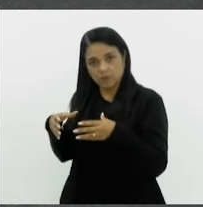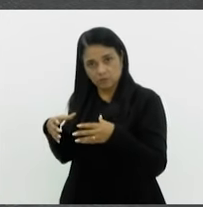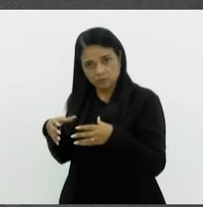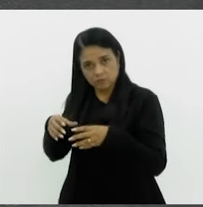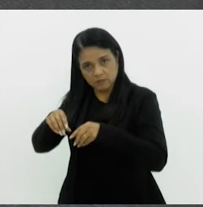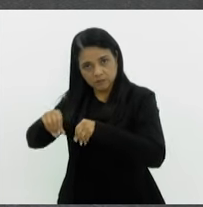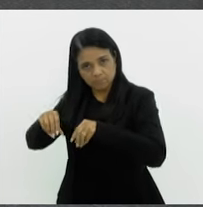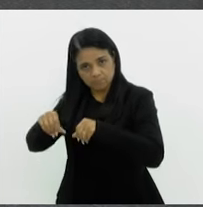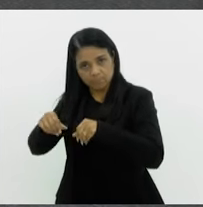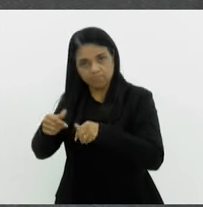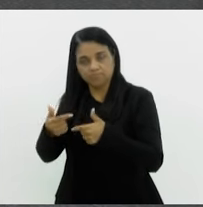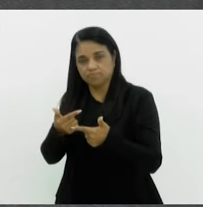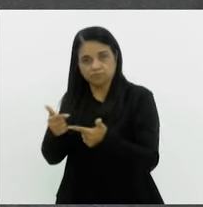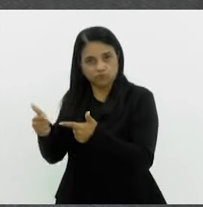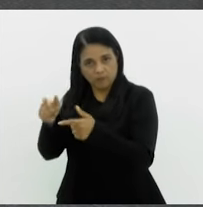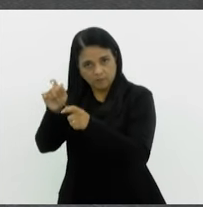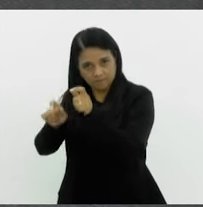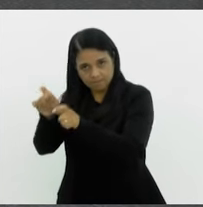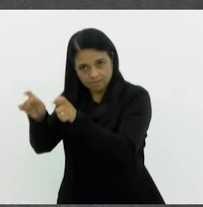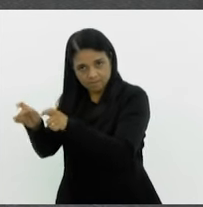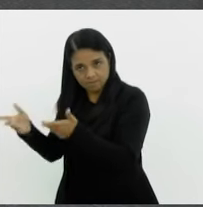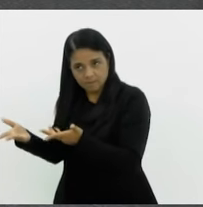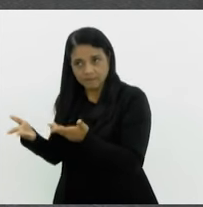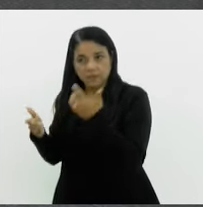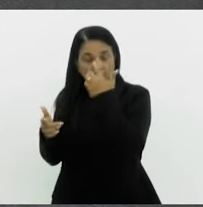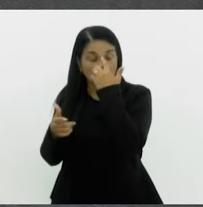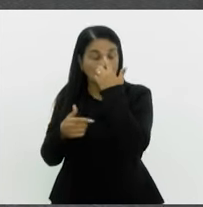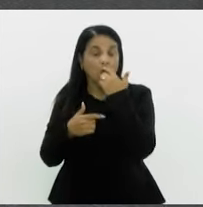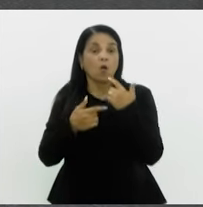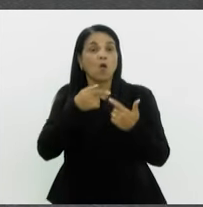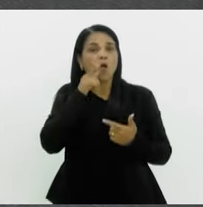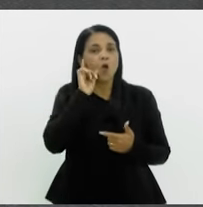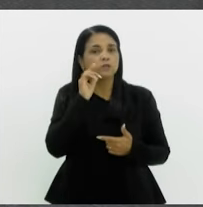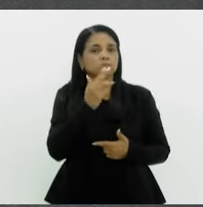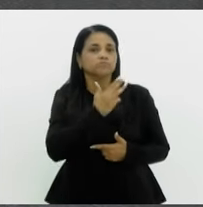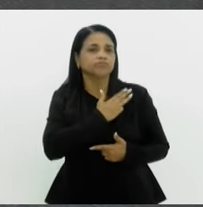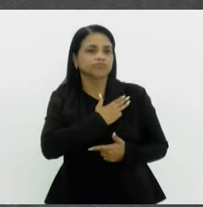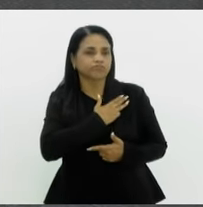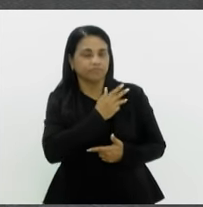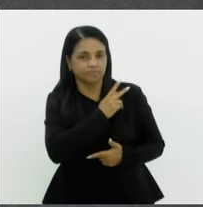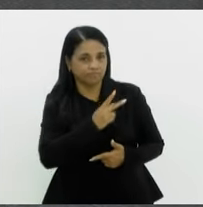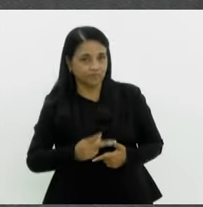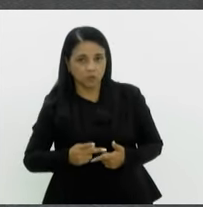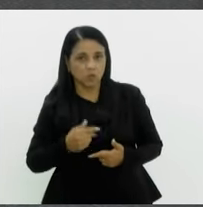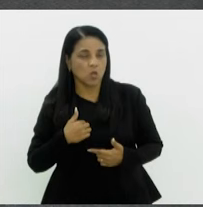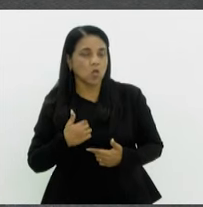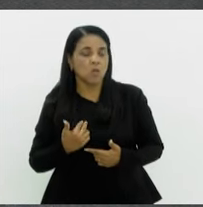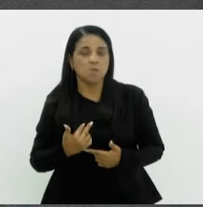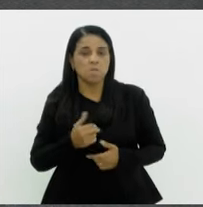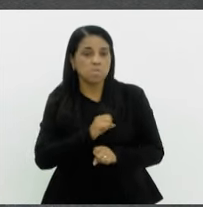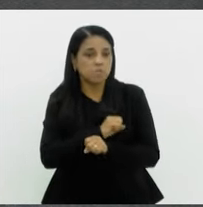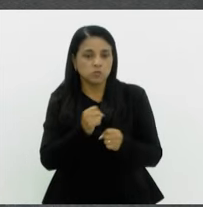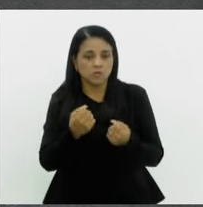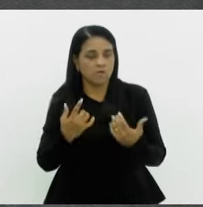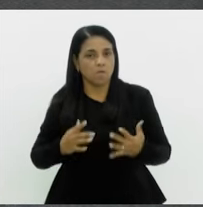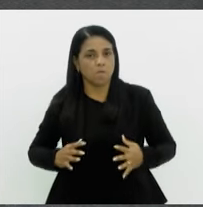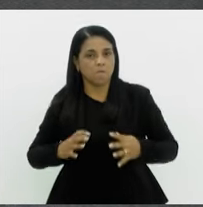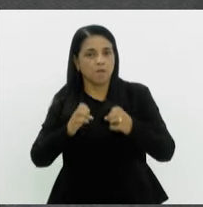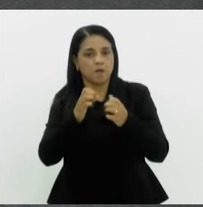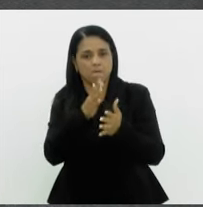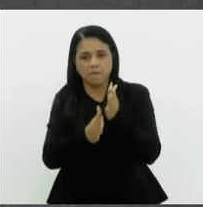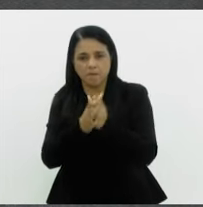Lula disse, de certa maneira, que não é possível que continue esse conflito, e toda hora